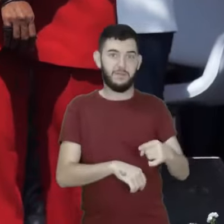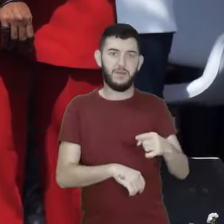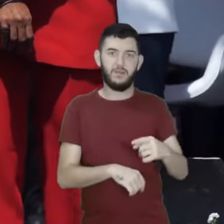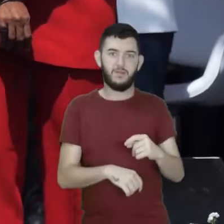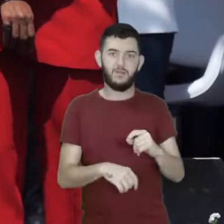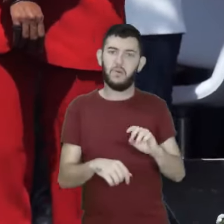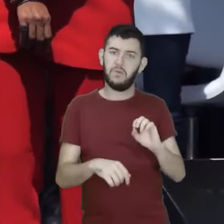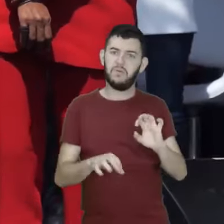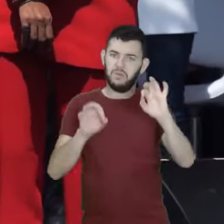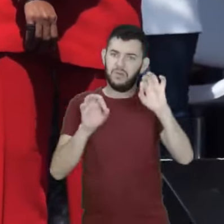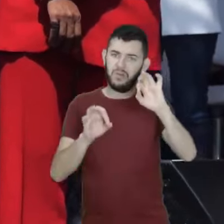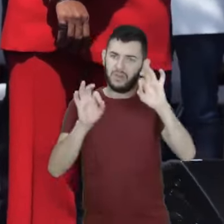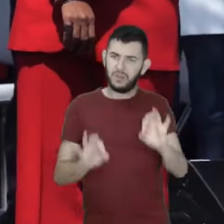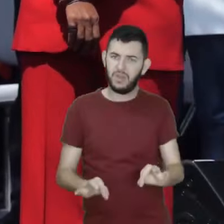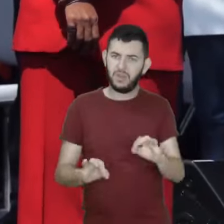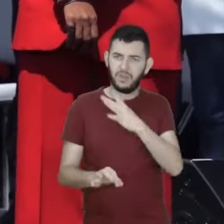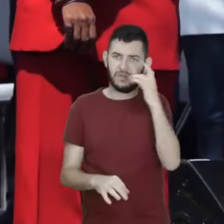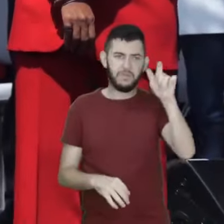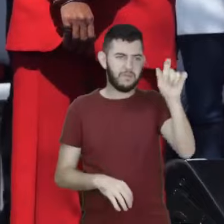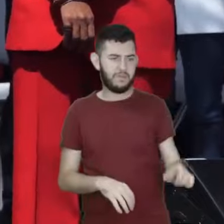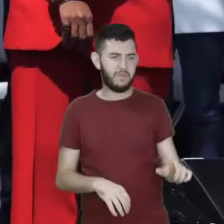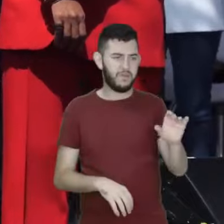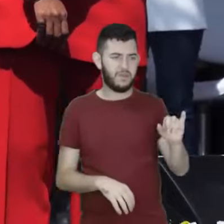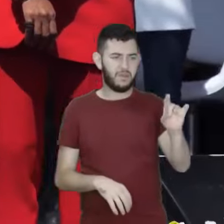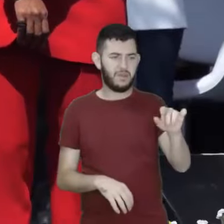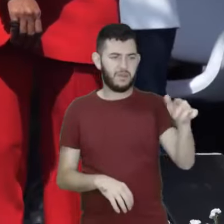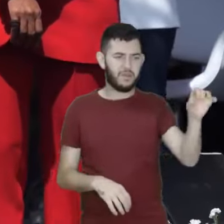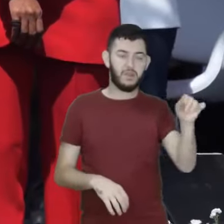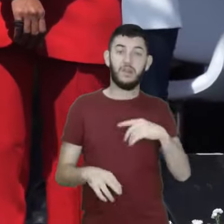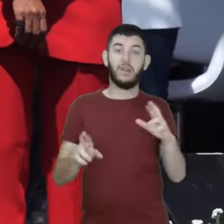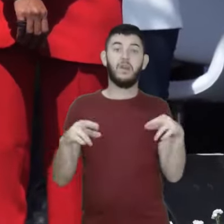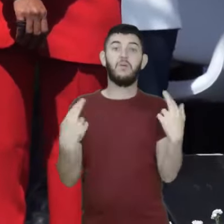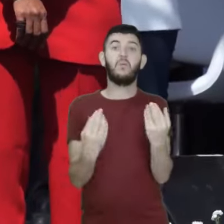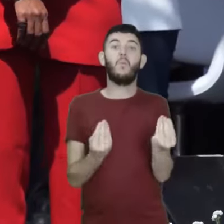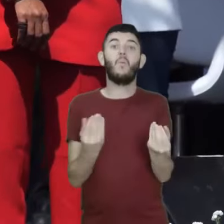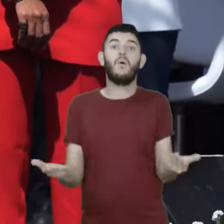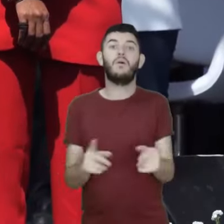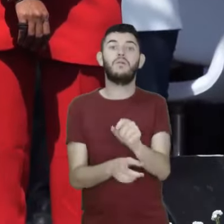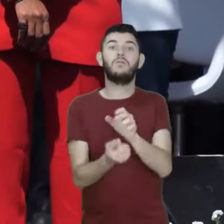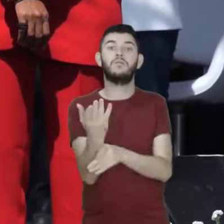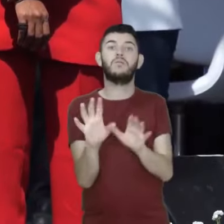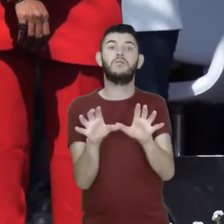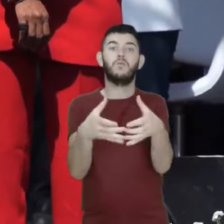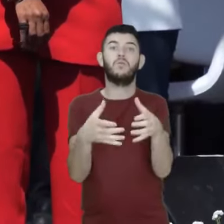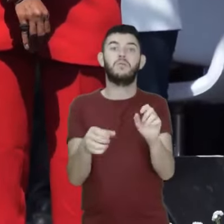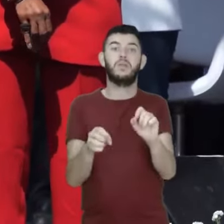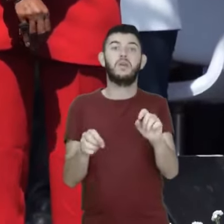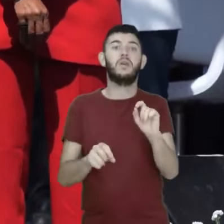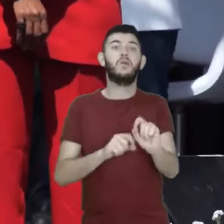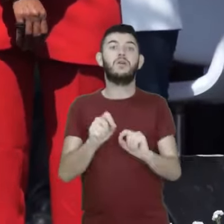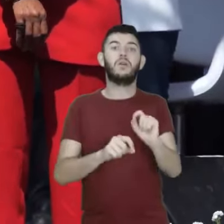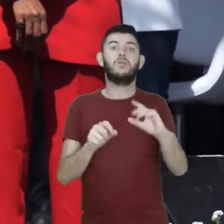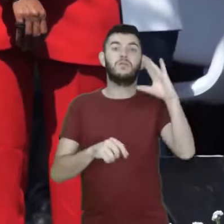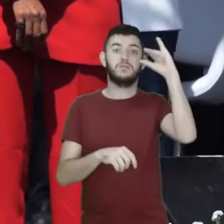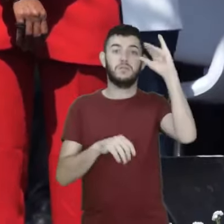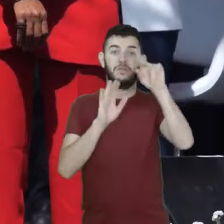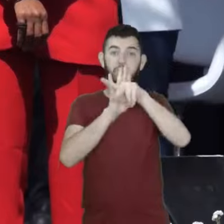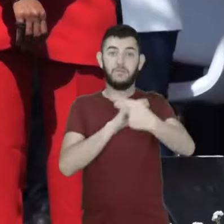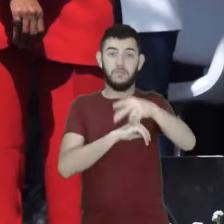cidadão ter feito uma reunião, criado um comitê de crise com os cientistas brasileiros? Porque o Brasil